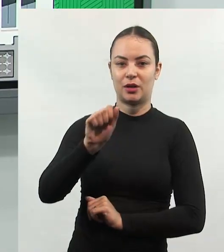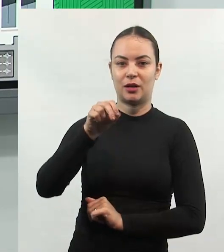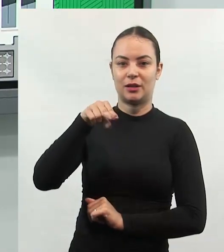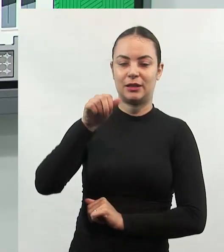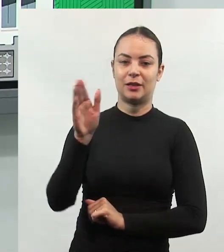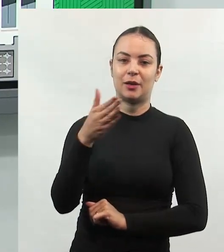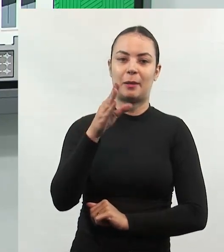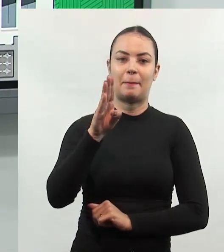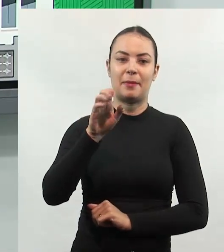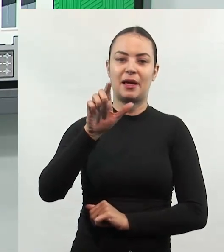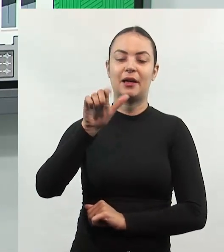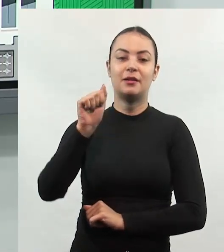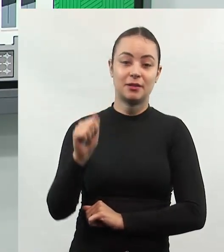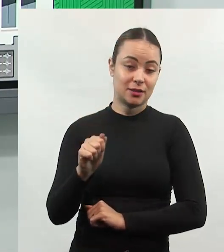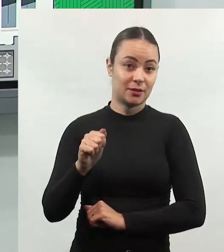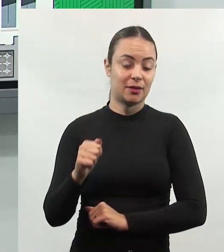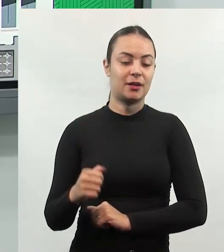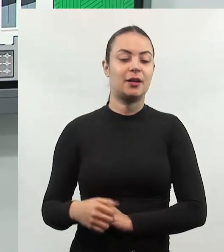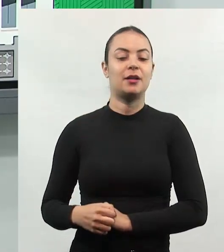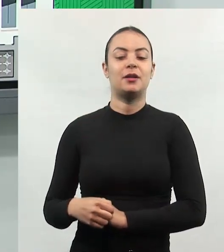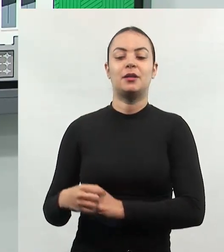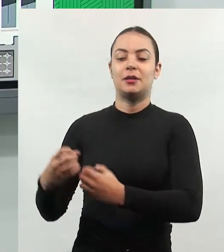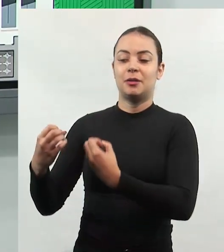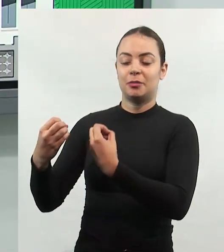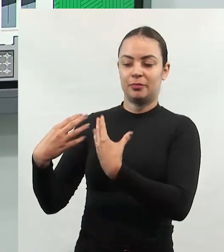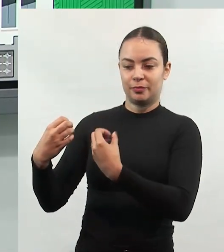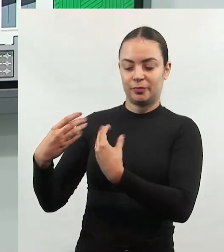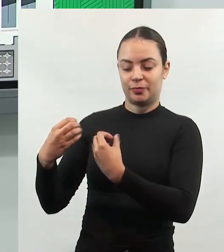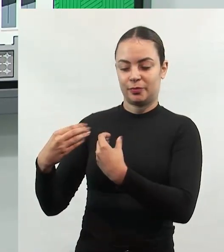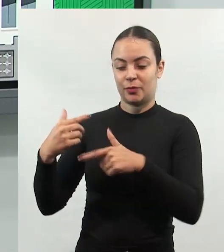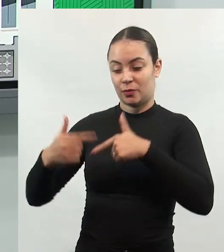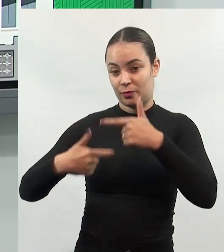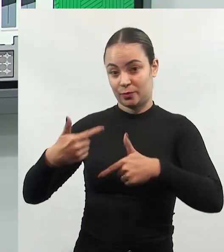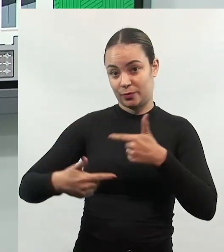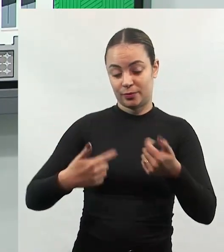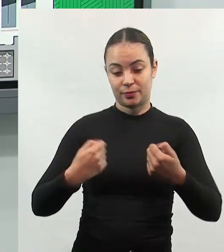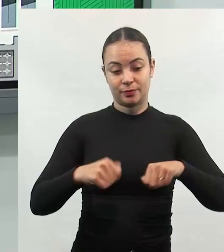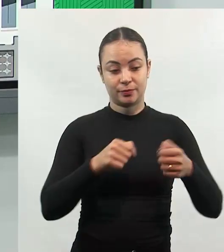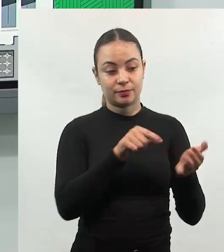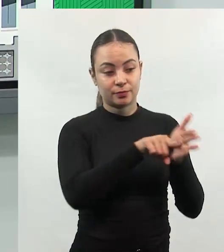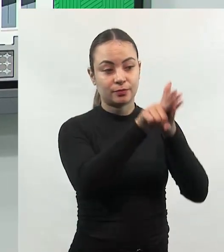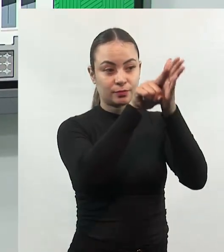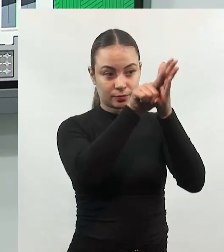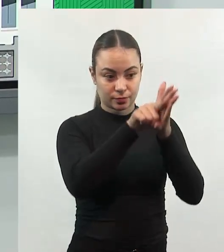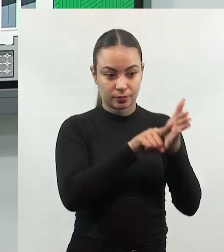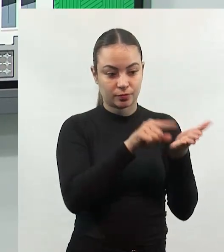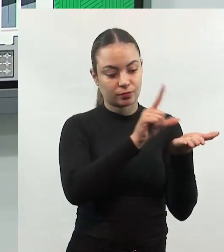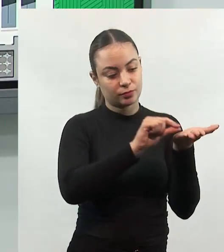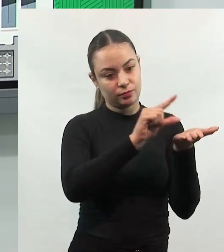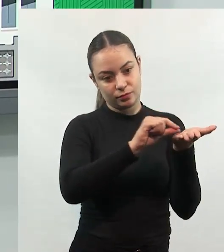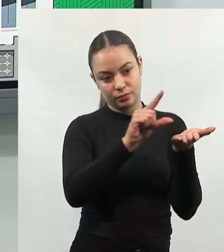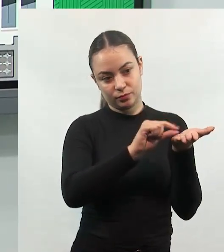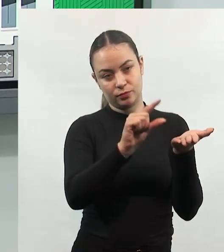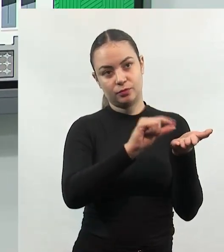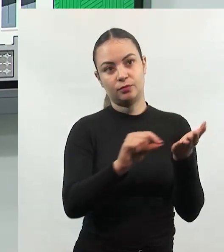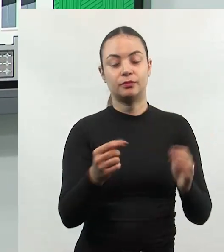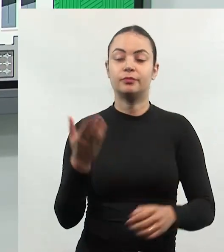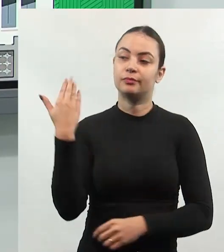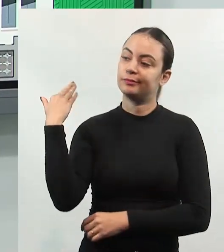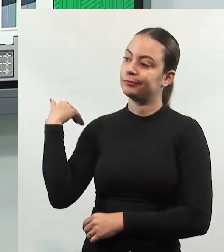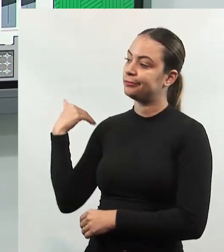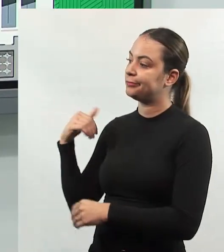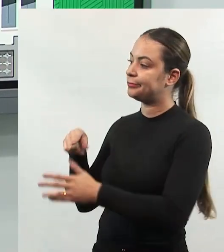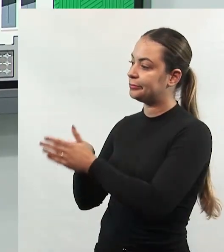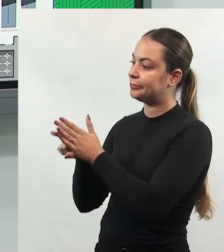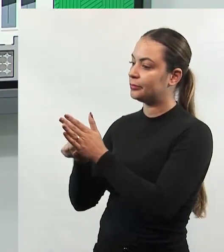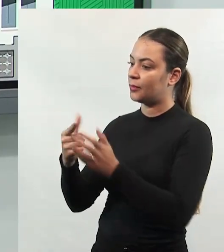hoje apareceu aqui. Nosso Carmela formou inúmeros profissionais de excelência, muito orgulhosa desse time. A Rosa falando, verdade, Sheila, lembro